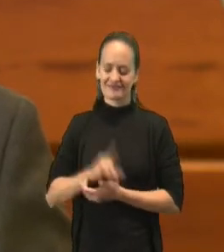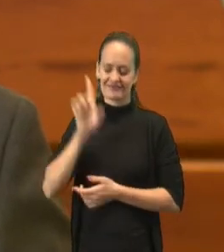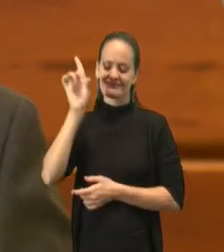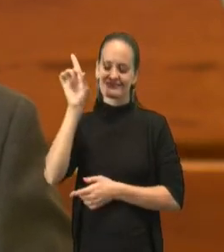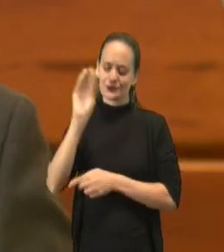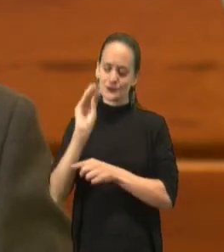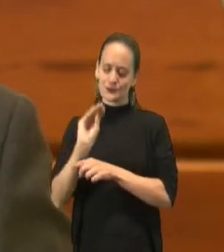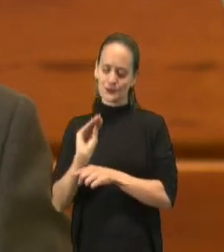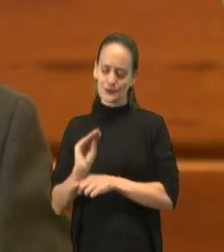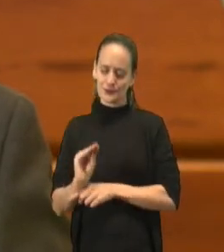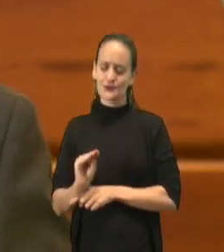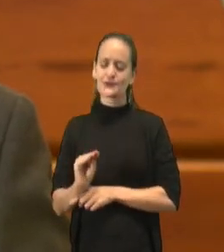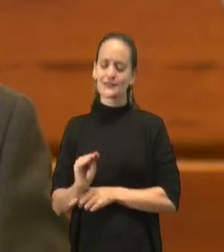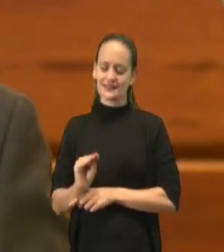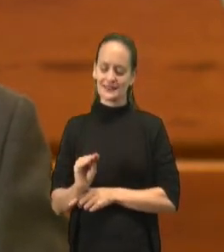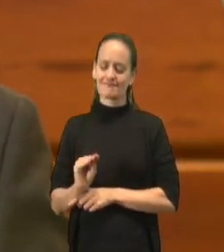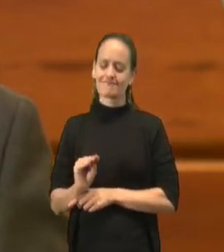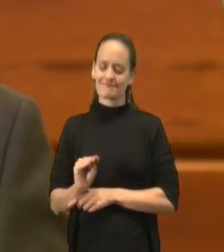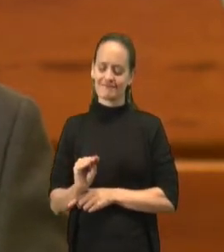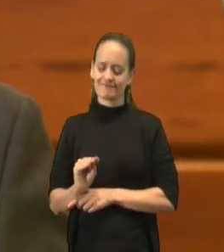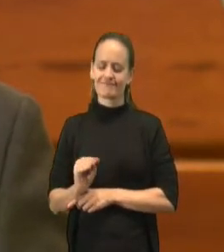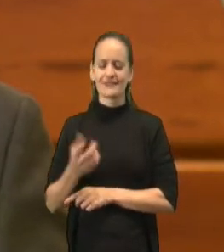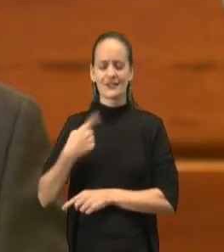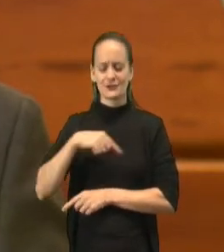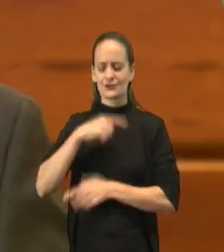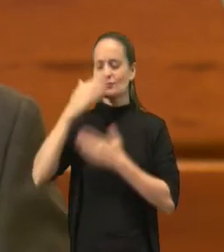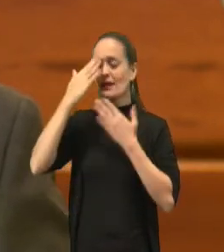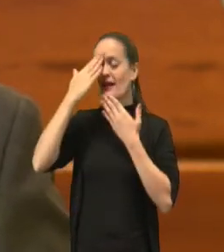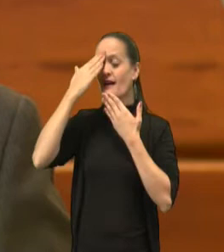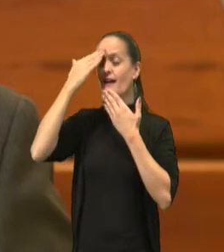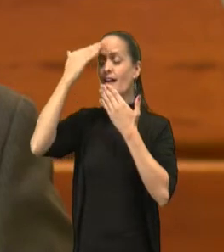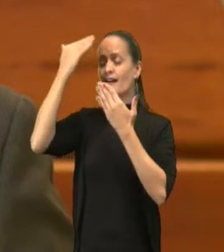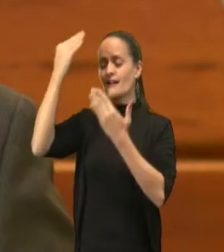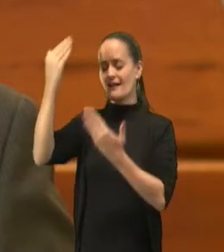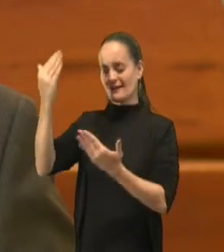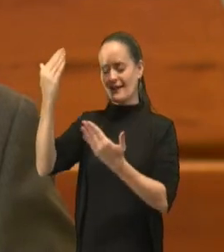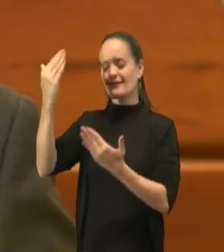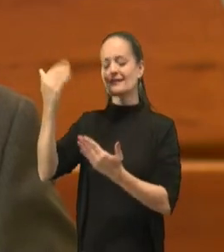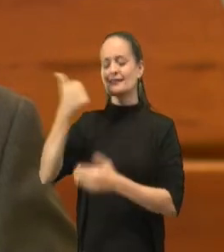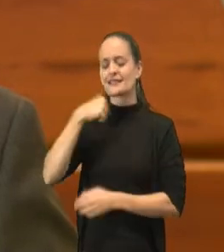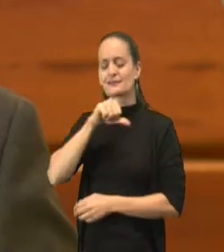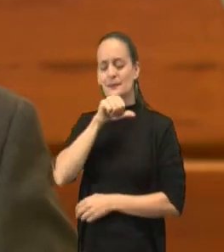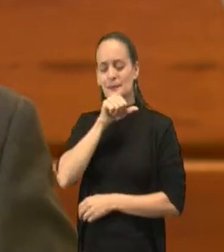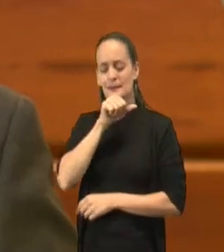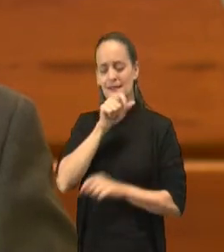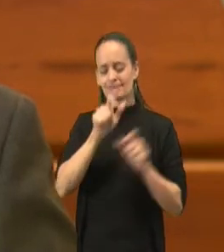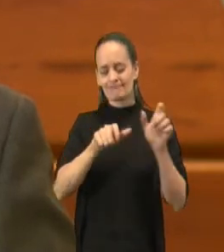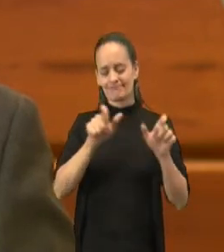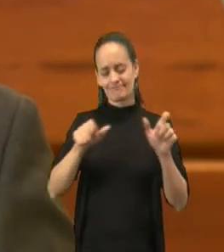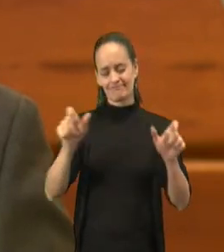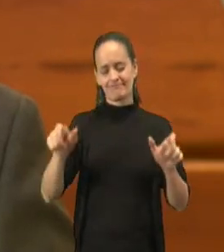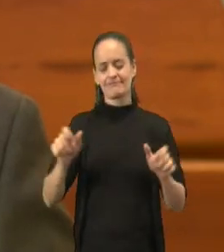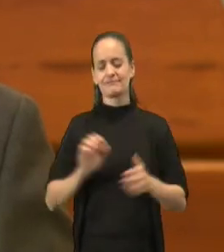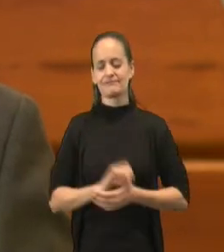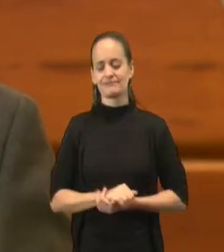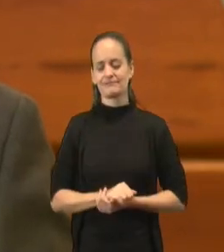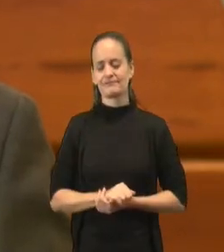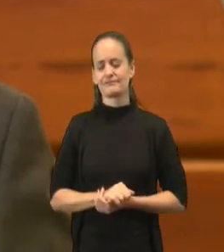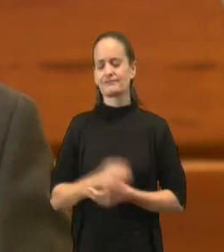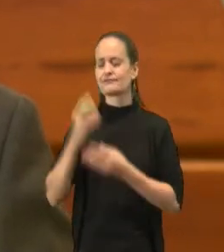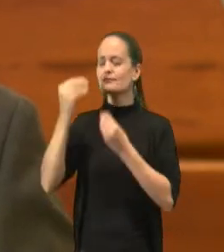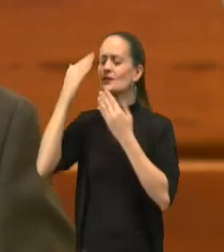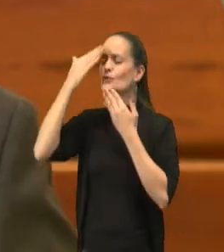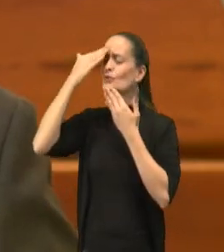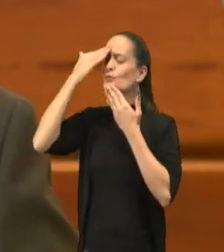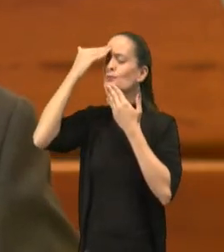Pai. Ó Senhor Deus, como somos gratos, Senhor Deus, por estas vidas preciosas. Obrigado, Senhor